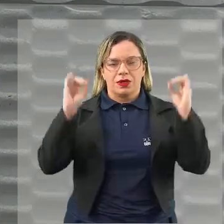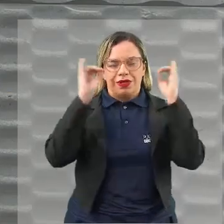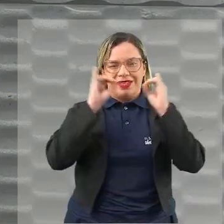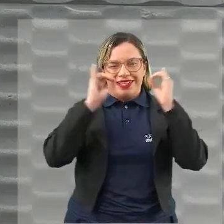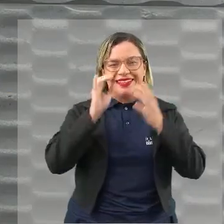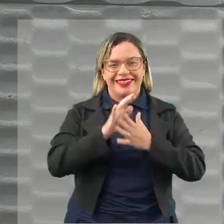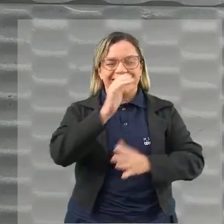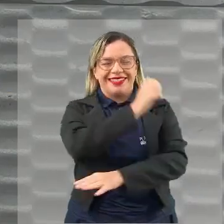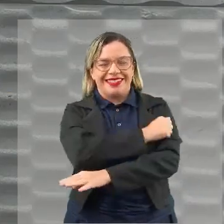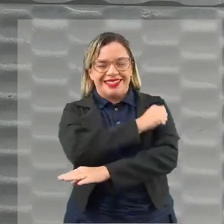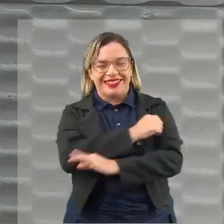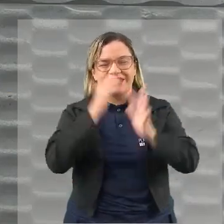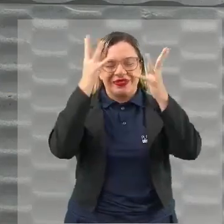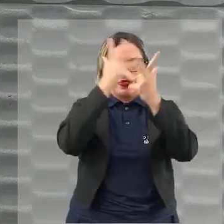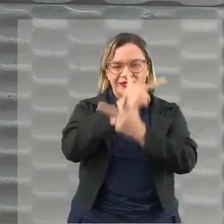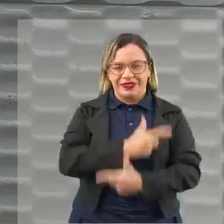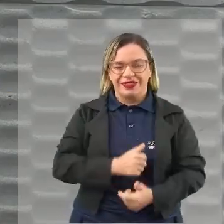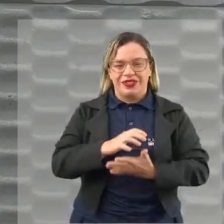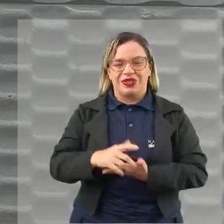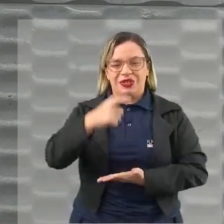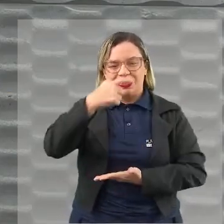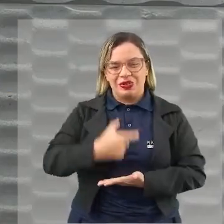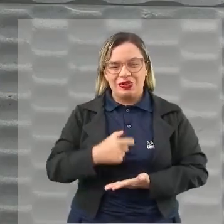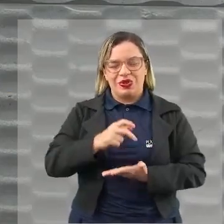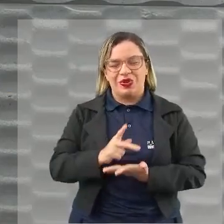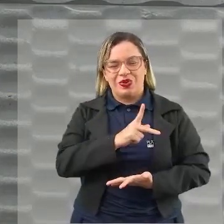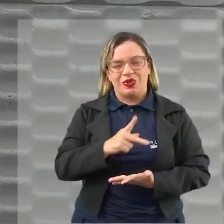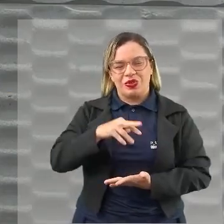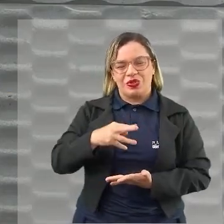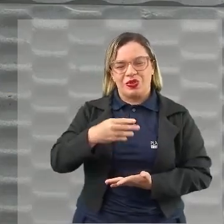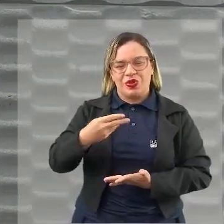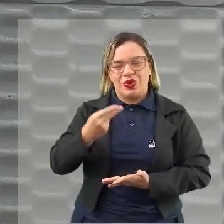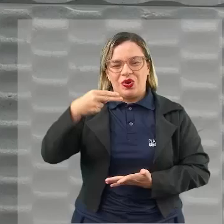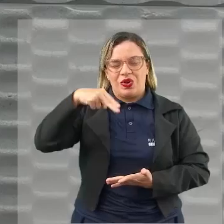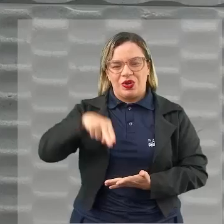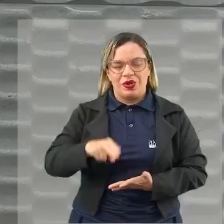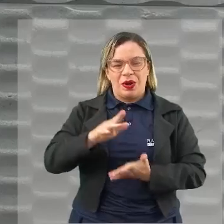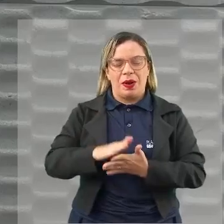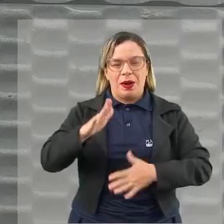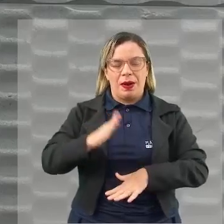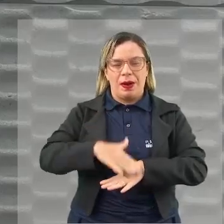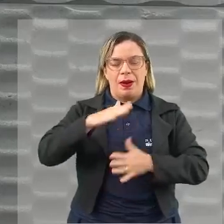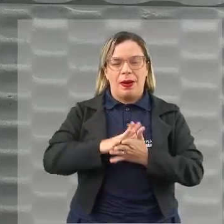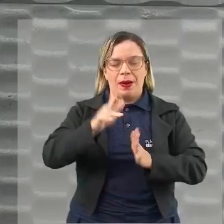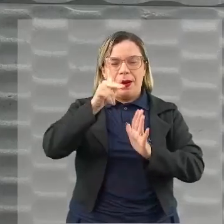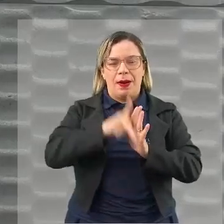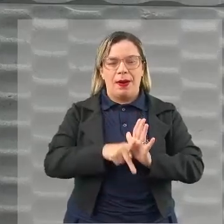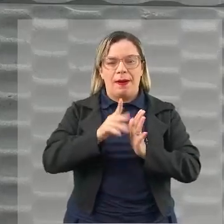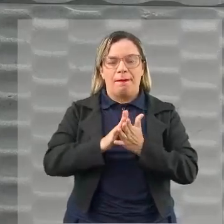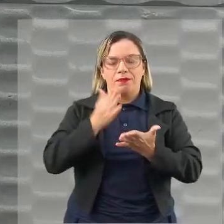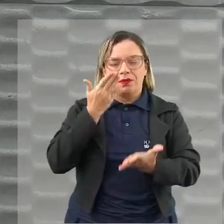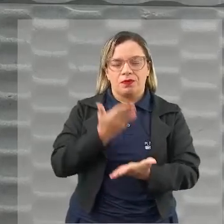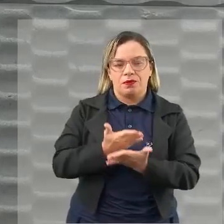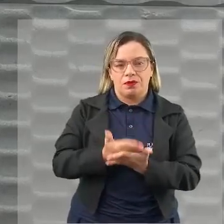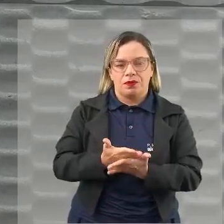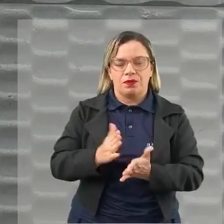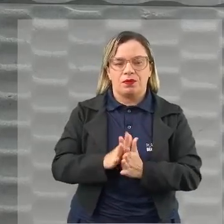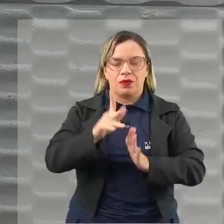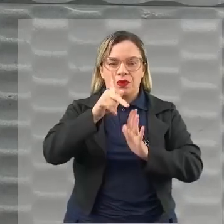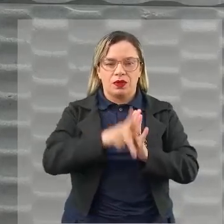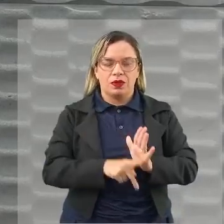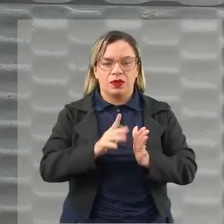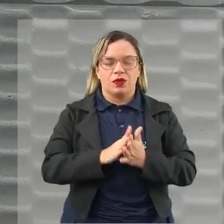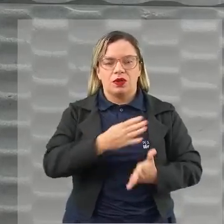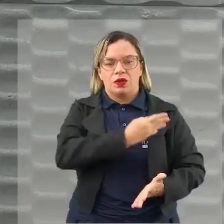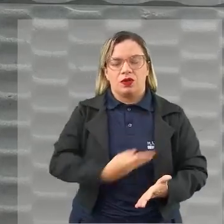Fala galera linda, eu sou o professor Joadson, estamos em mais uma aula aqui do nosso projeto Estudaê, projeto do governo do estado